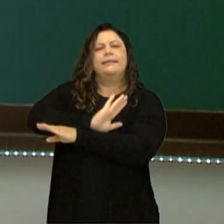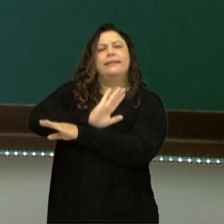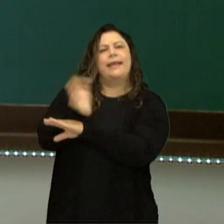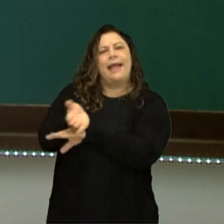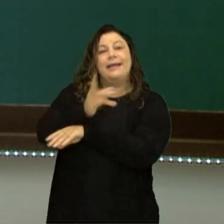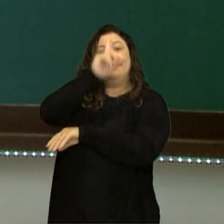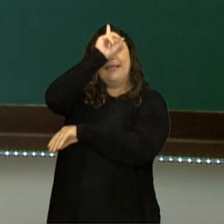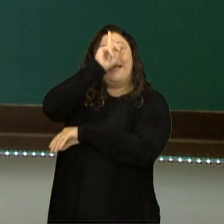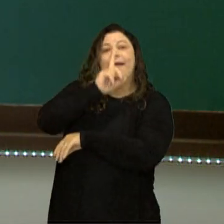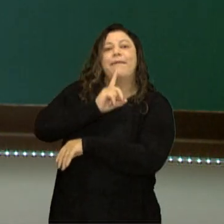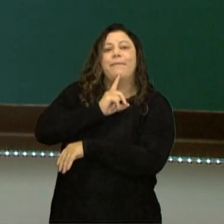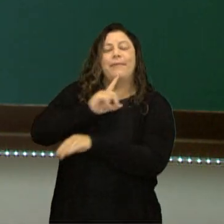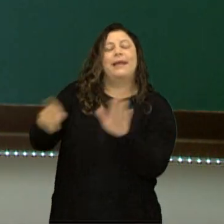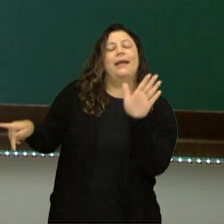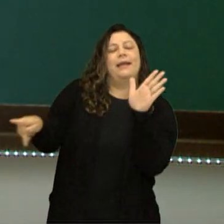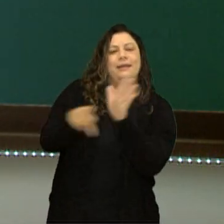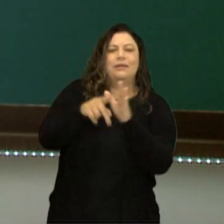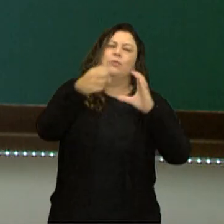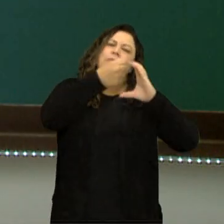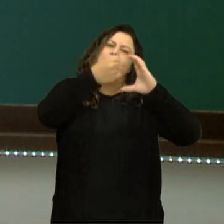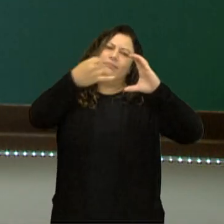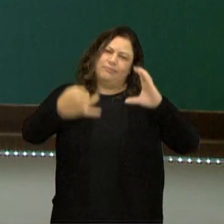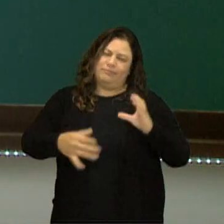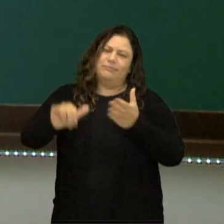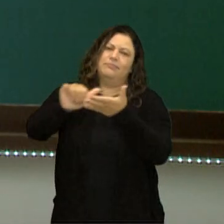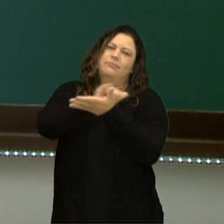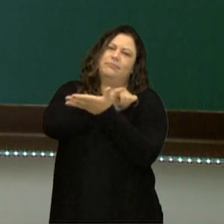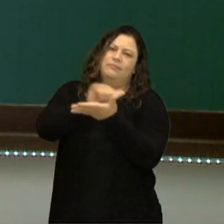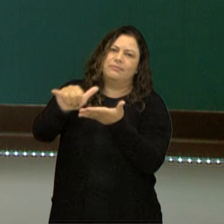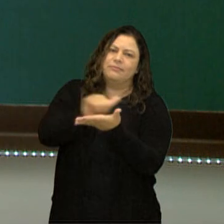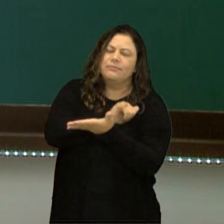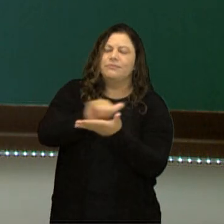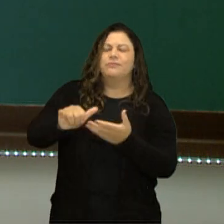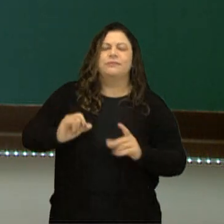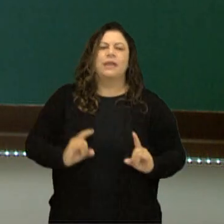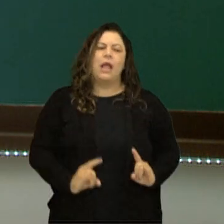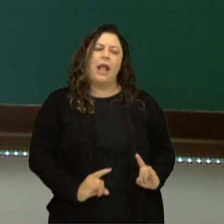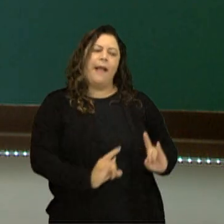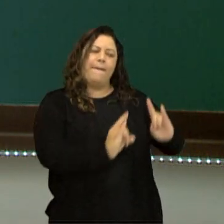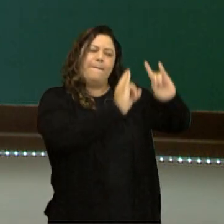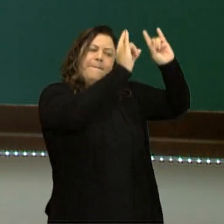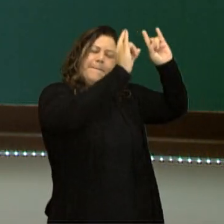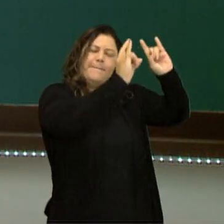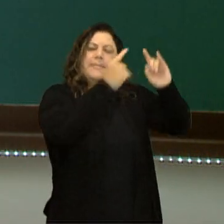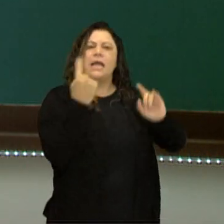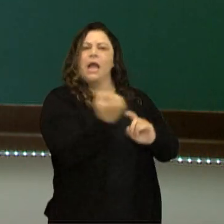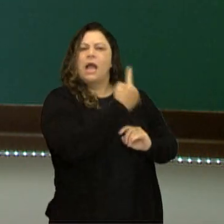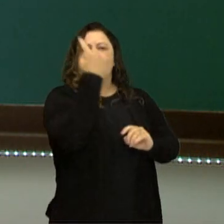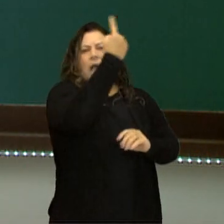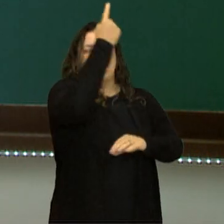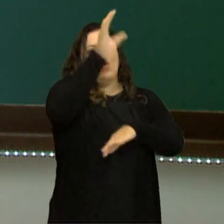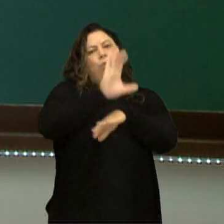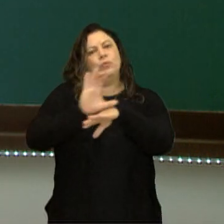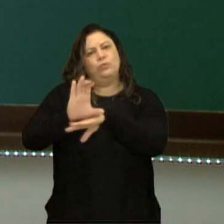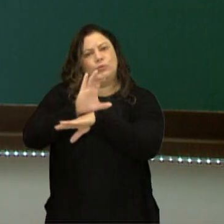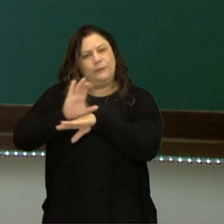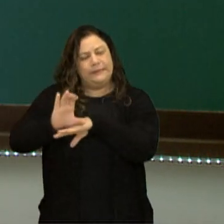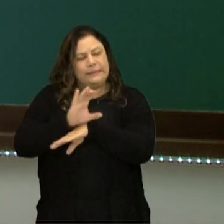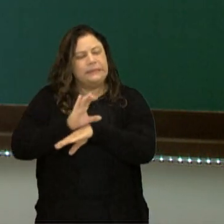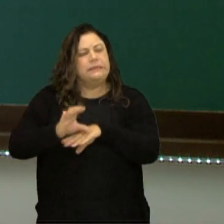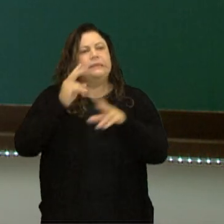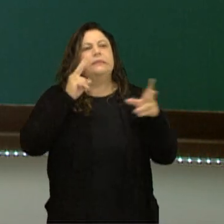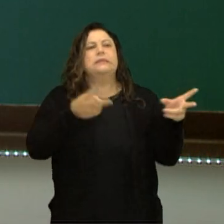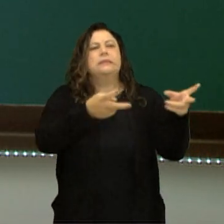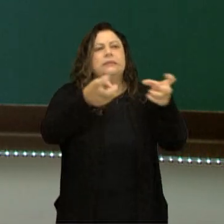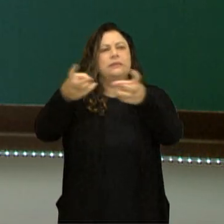é uma característica de Nova York, os prédios altos e cinza. Aqui você vai enxergar, ó,